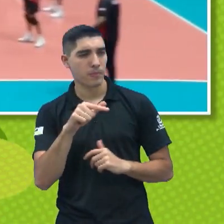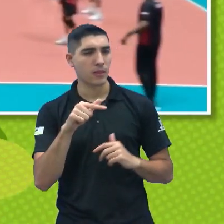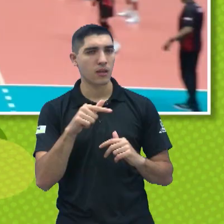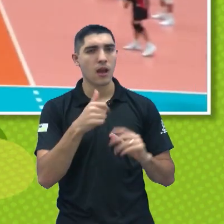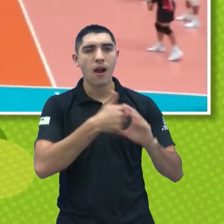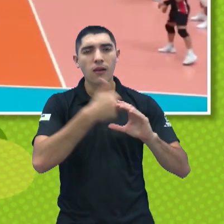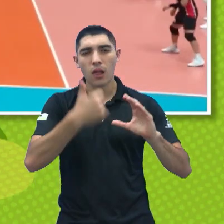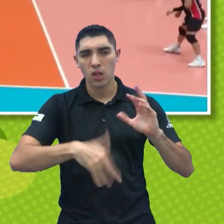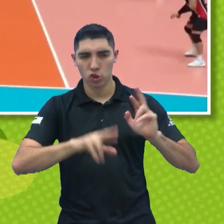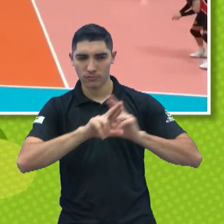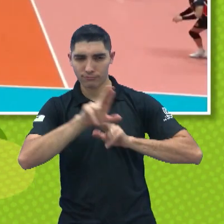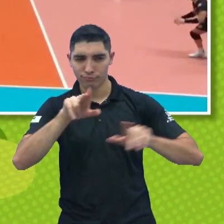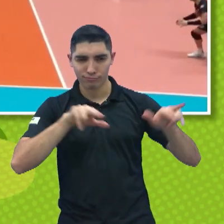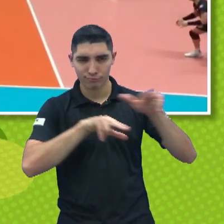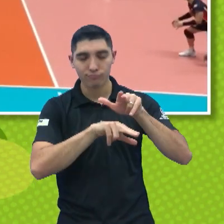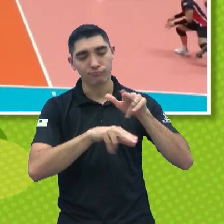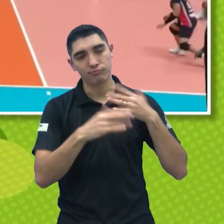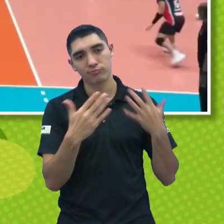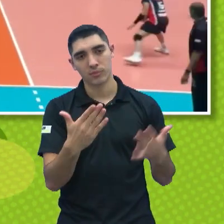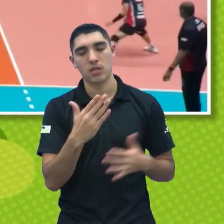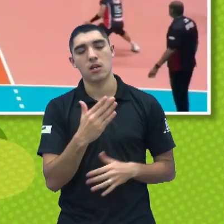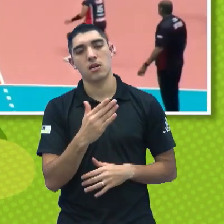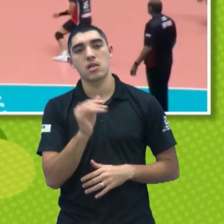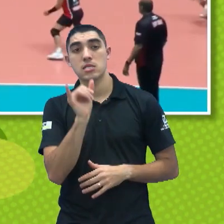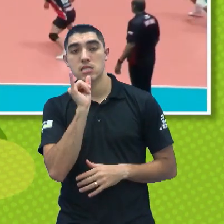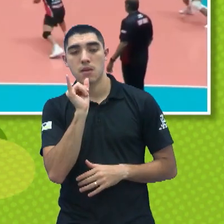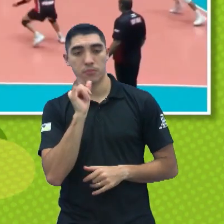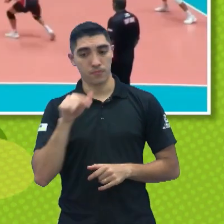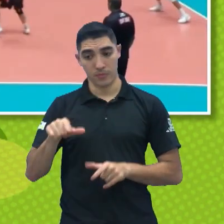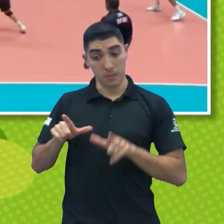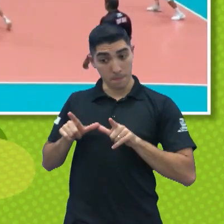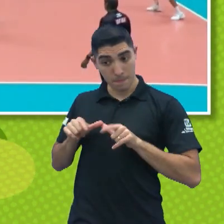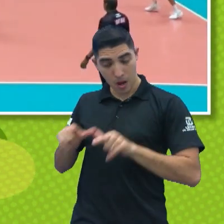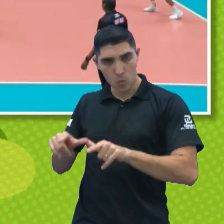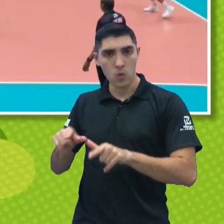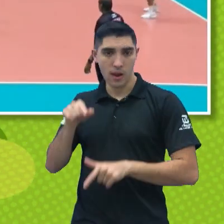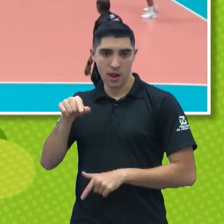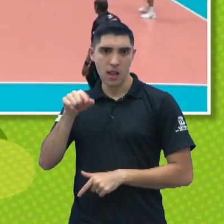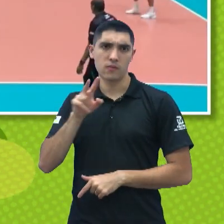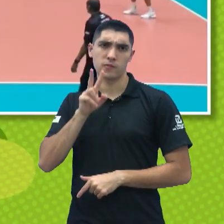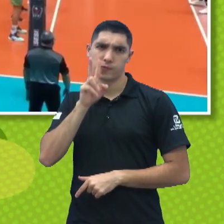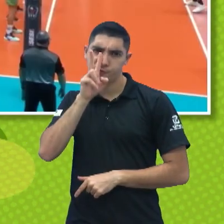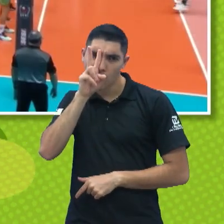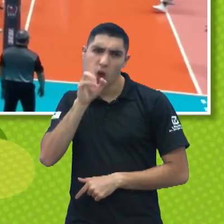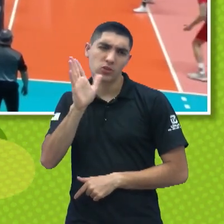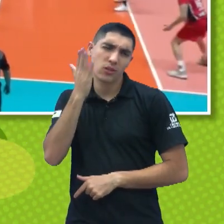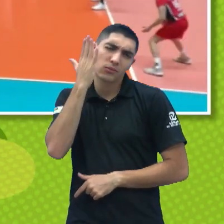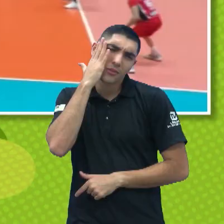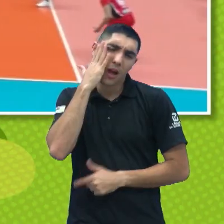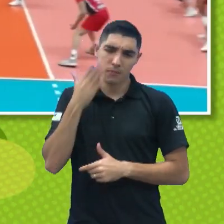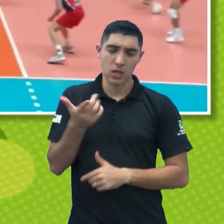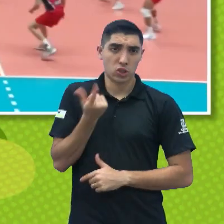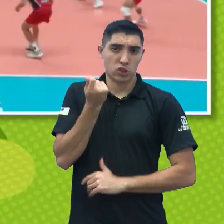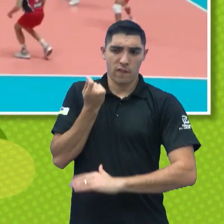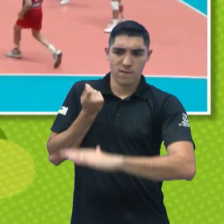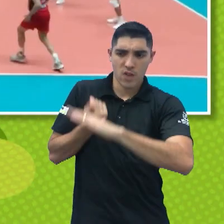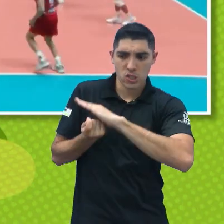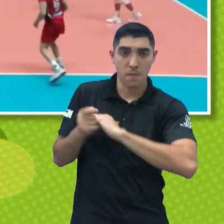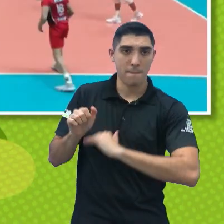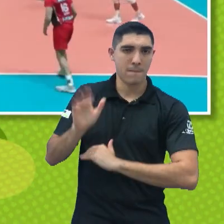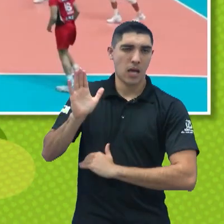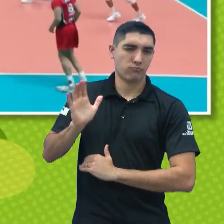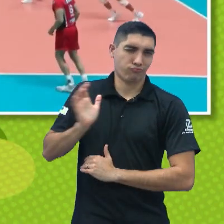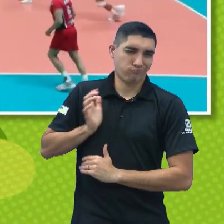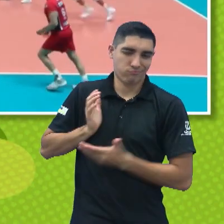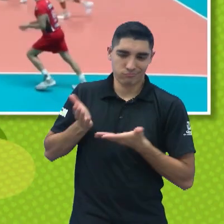vale citar que, além do SESI Bauru, né, ser uma equipe muito qualificada, com mais investimento, com mais